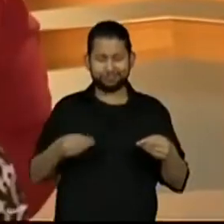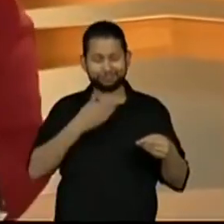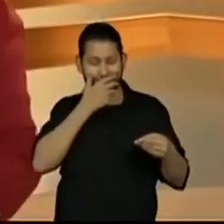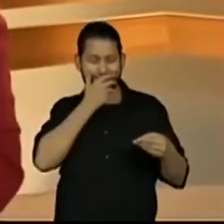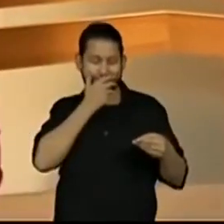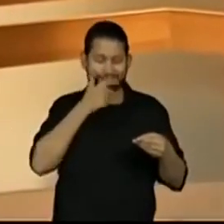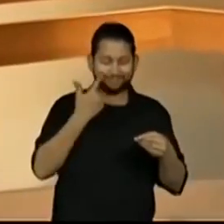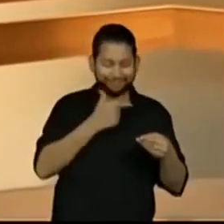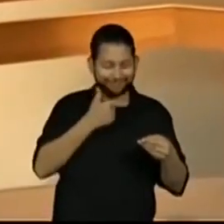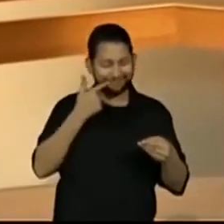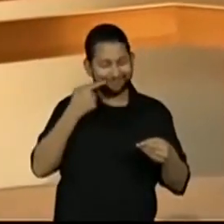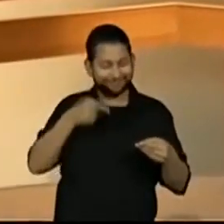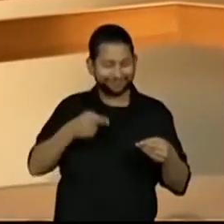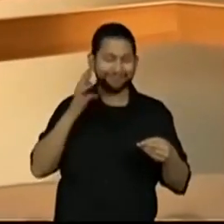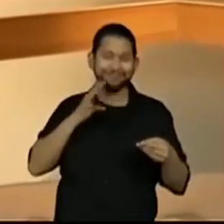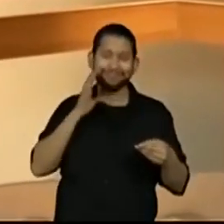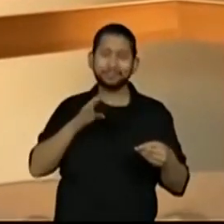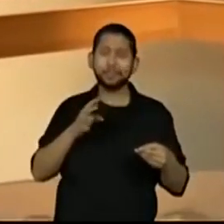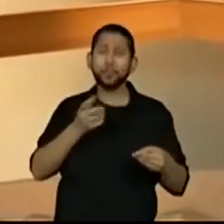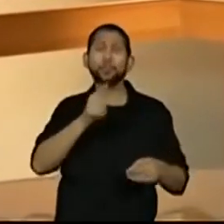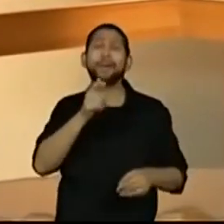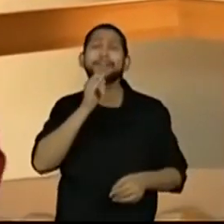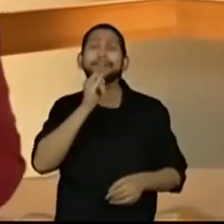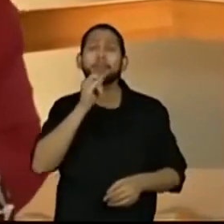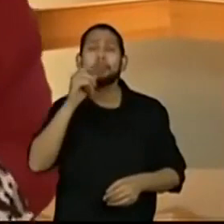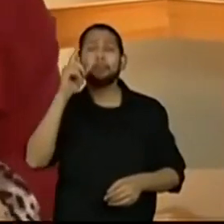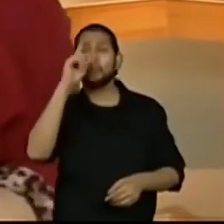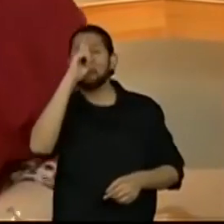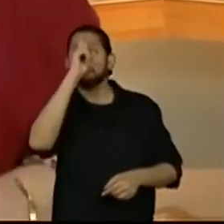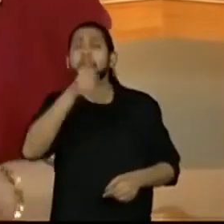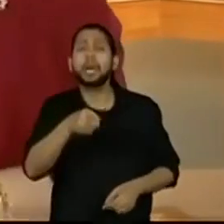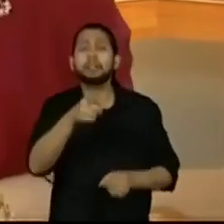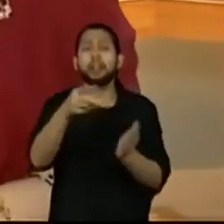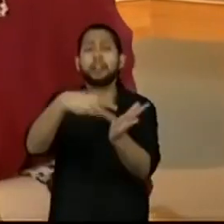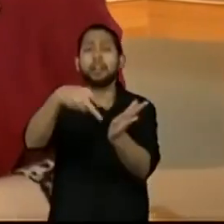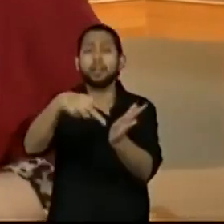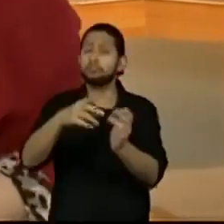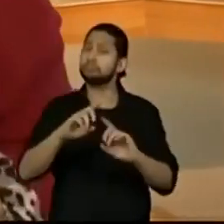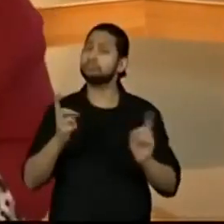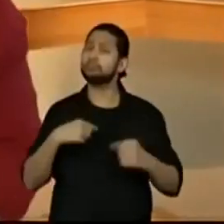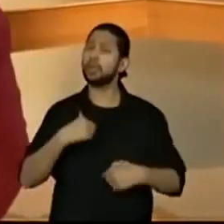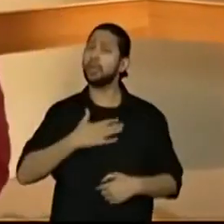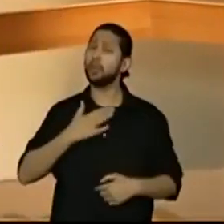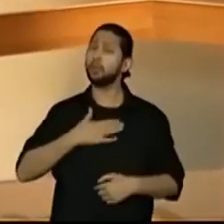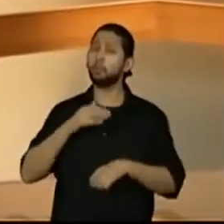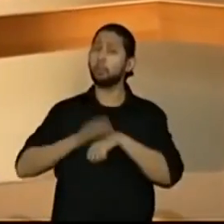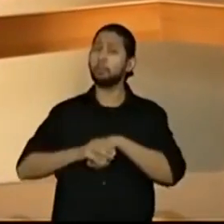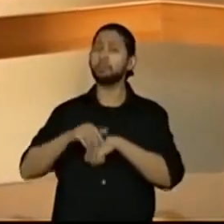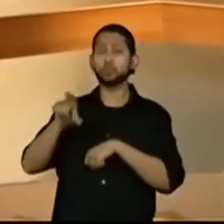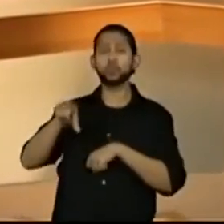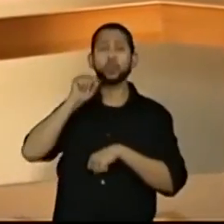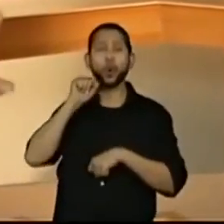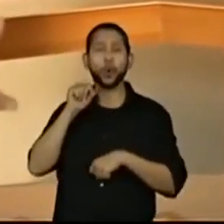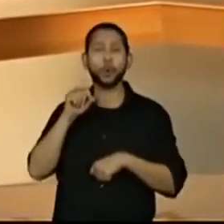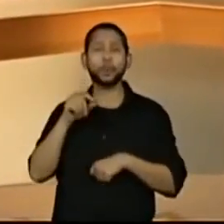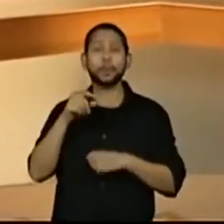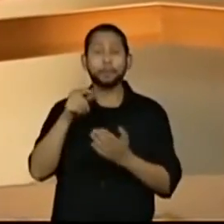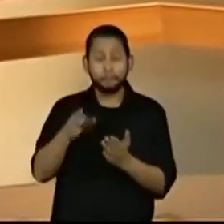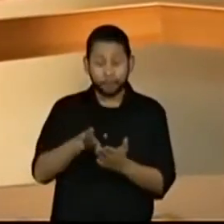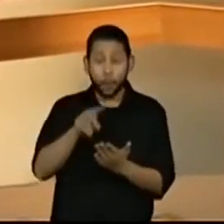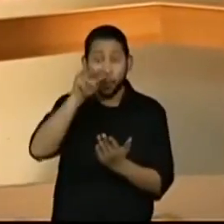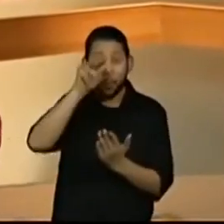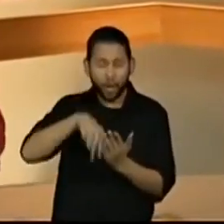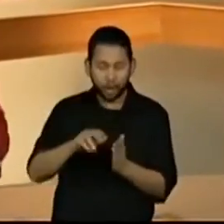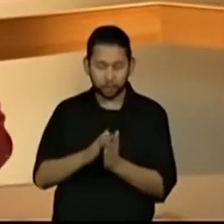entretenimento é aquela que eu faço fora, sem a obrigatoriedade de uma atividade, de um exercício, né, onde eu vou viajar mesmo